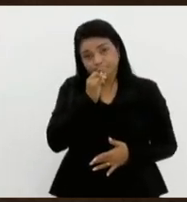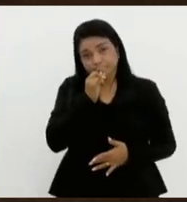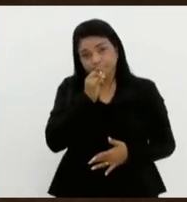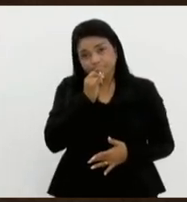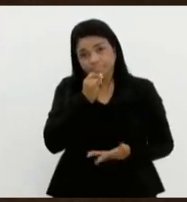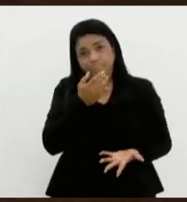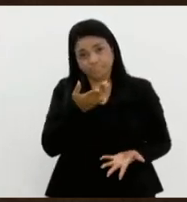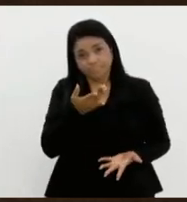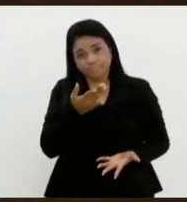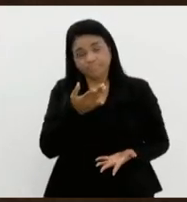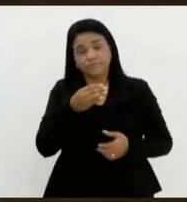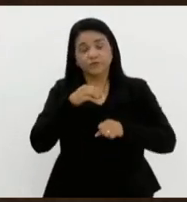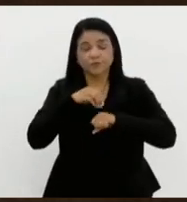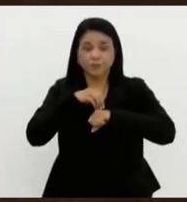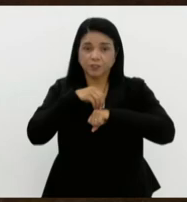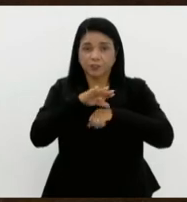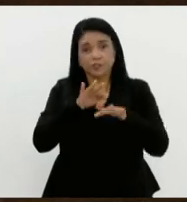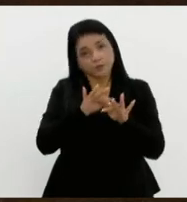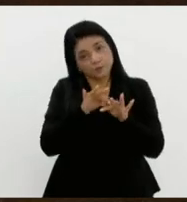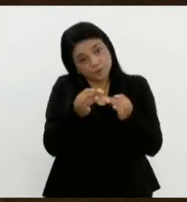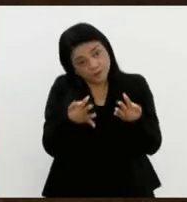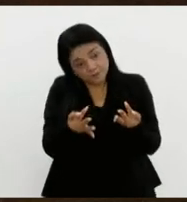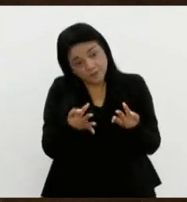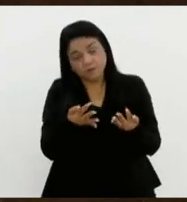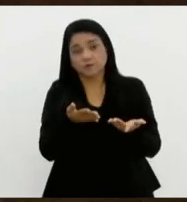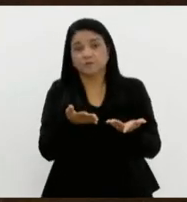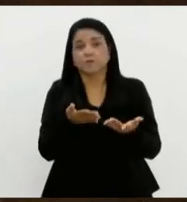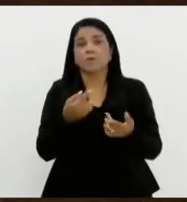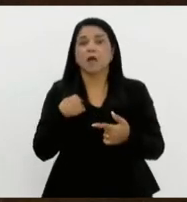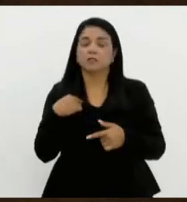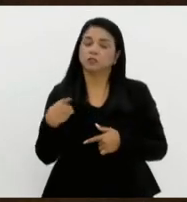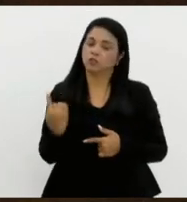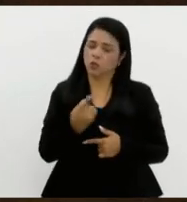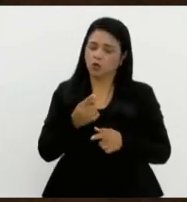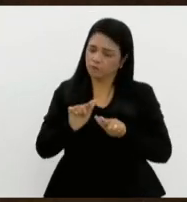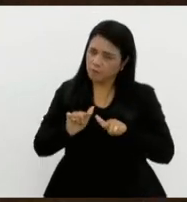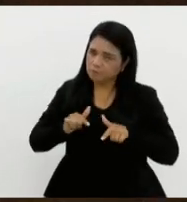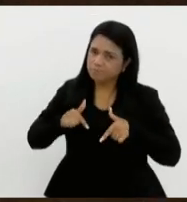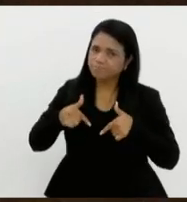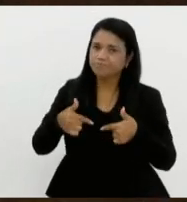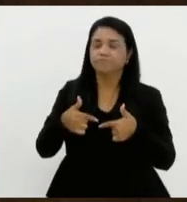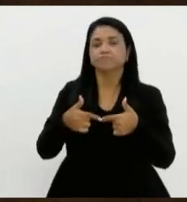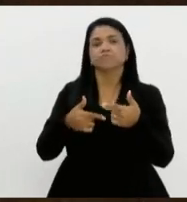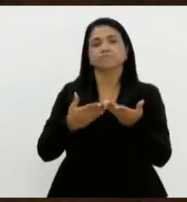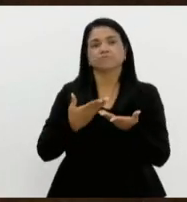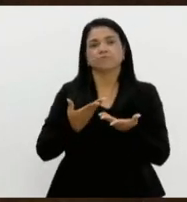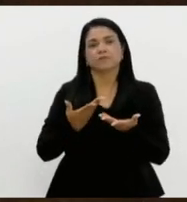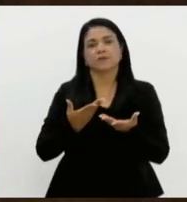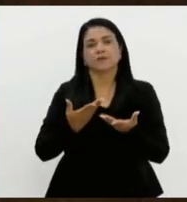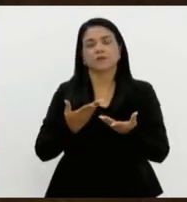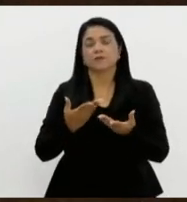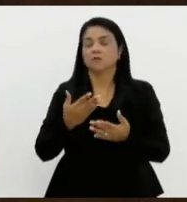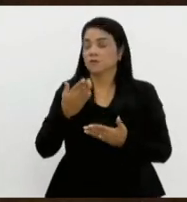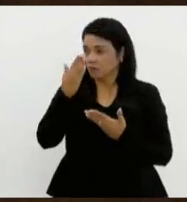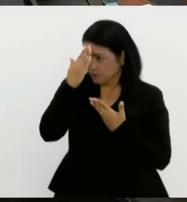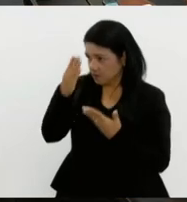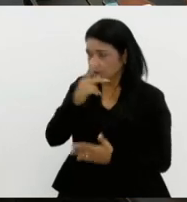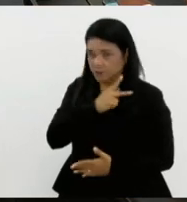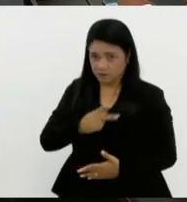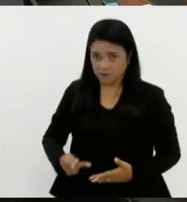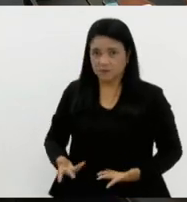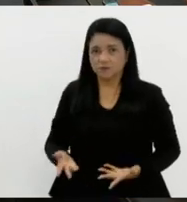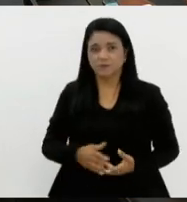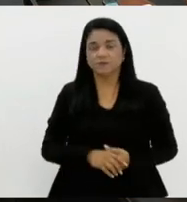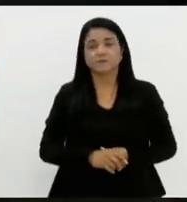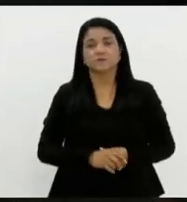foi para a indicação simples, mas nós vamos fazer os devidos deputada encaminhamentos Marina, aí. Marina. Obrigada, presidente. Antes que